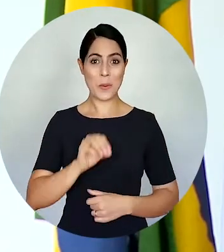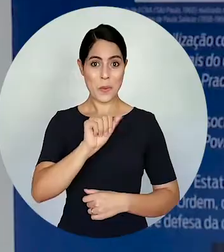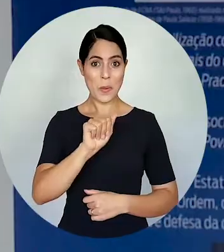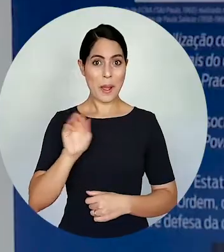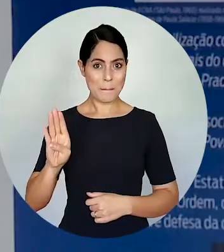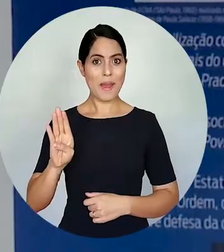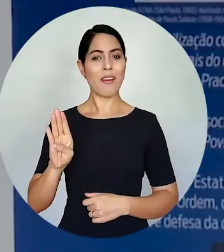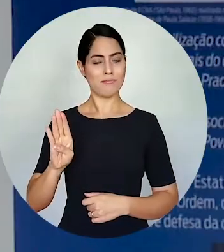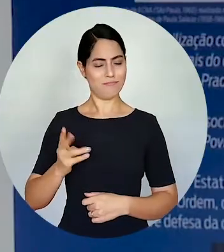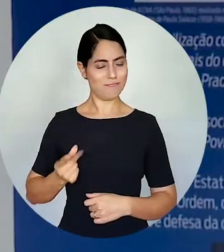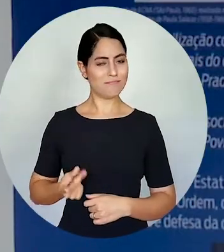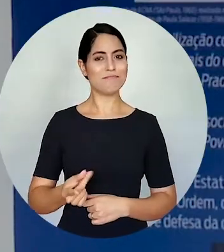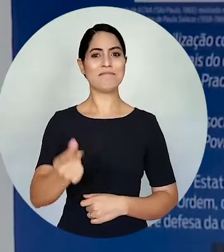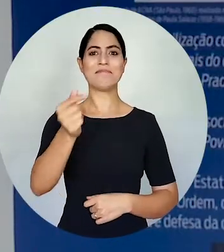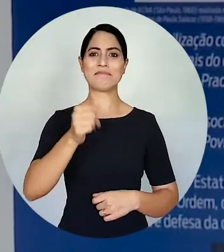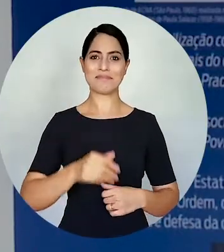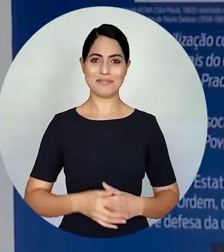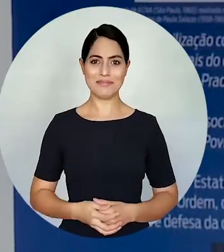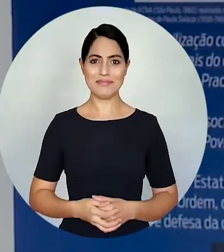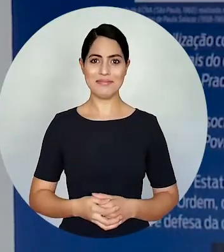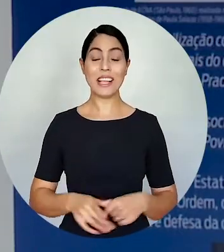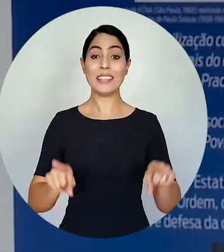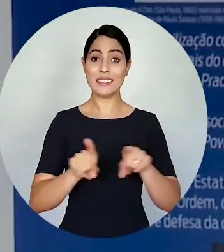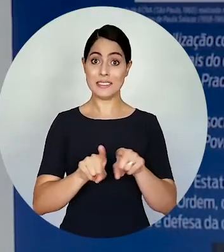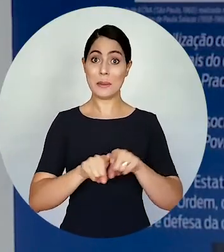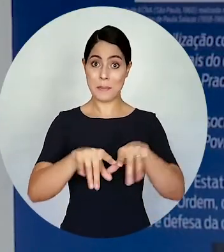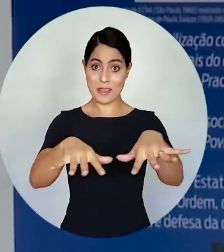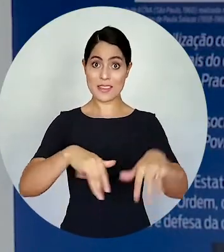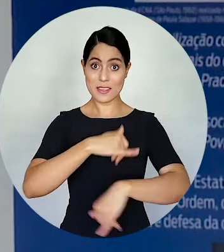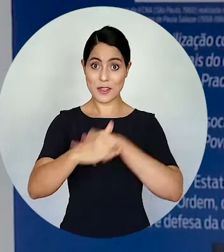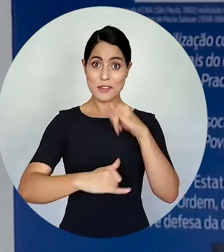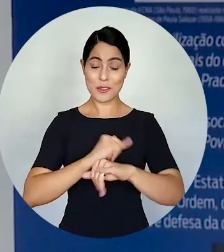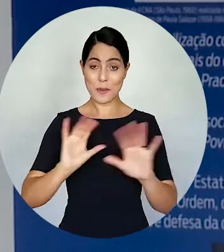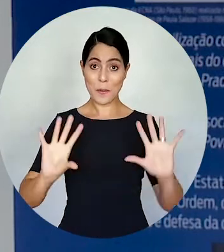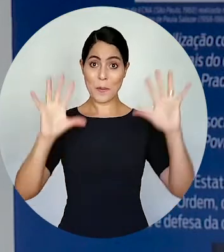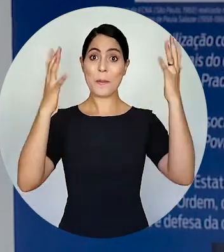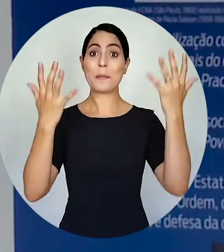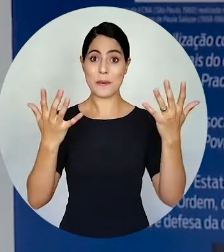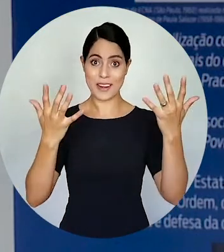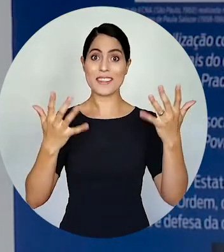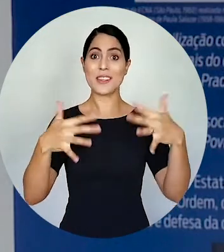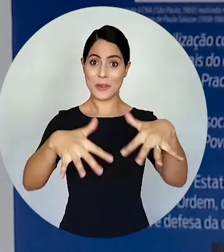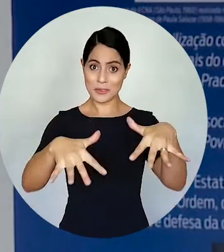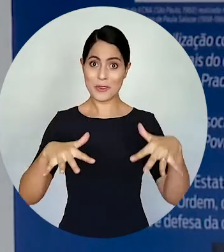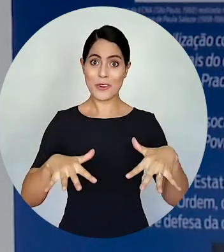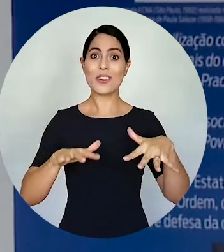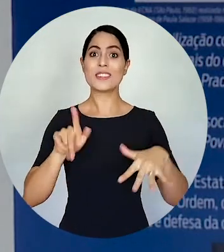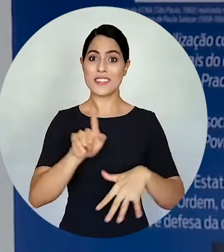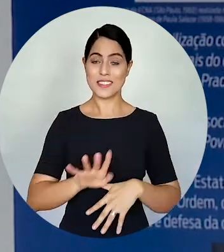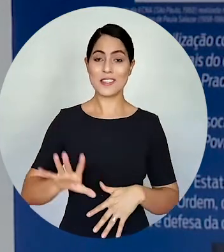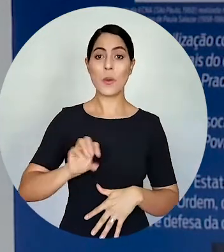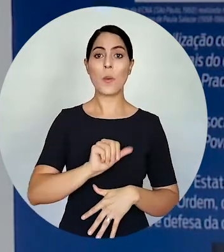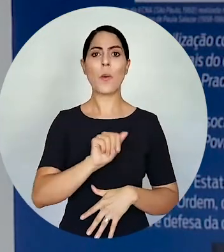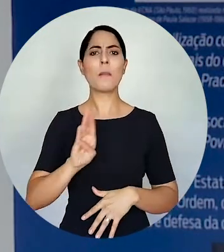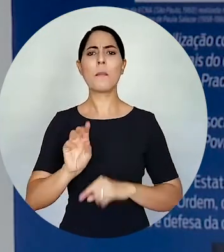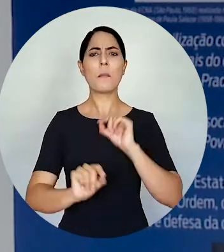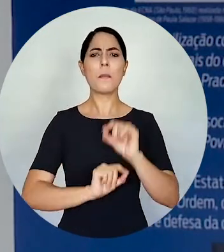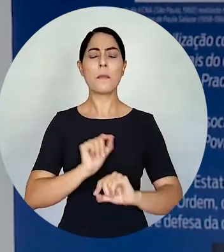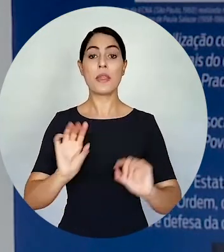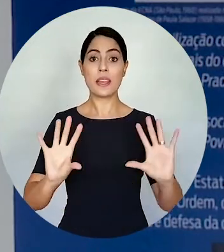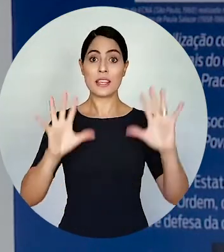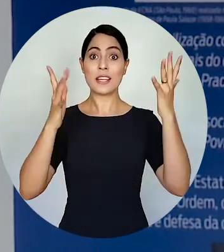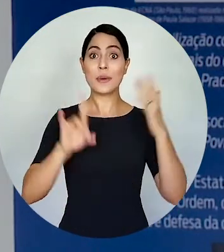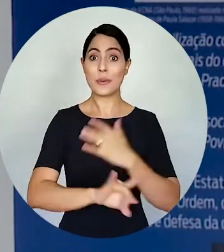OAB. Também em clima de comemoração, a sessão virtual extraordinária do Conselho Pleno da OAB se reuniu